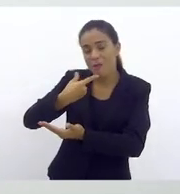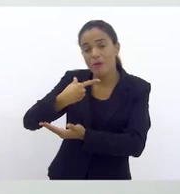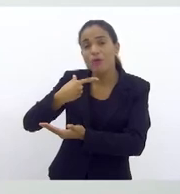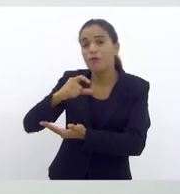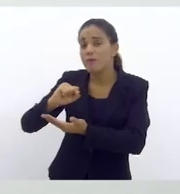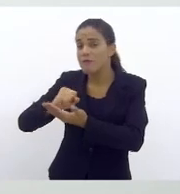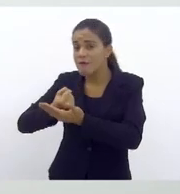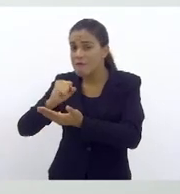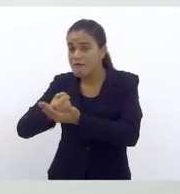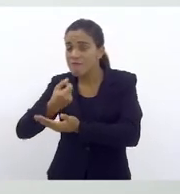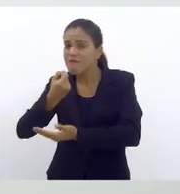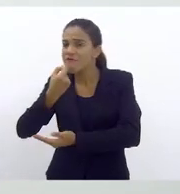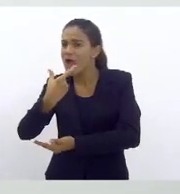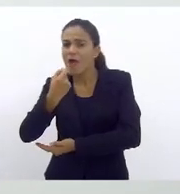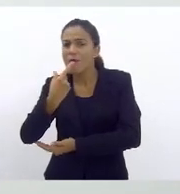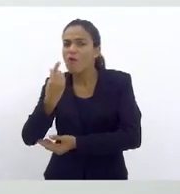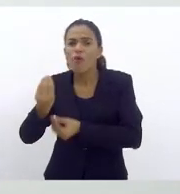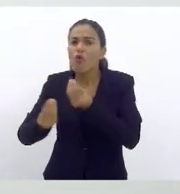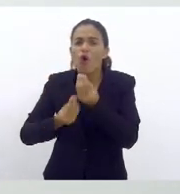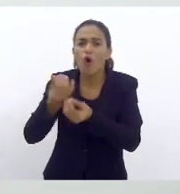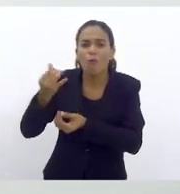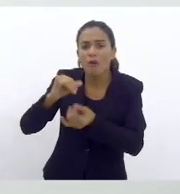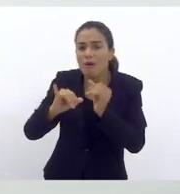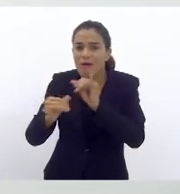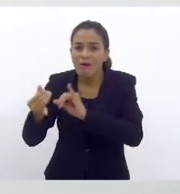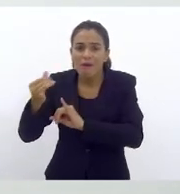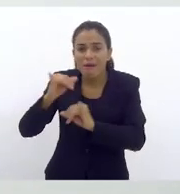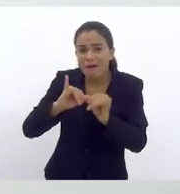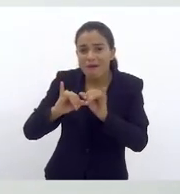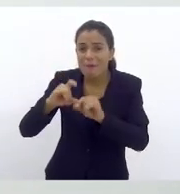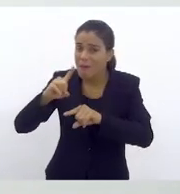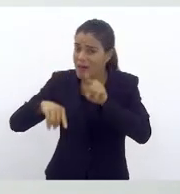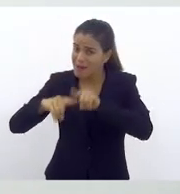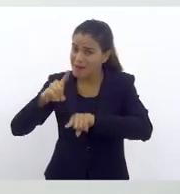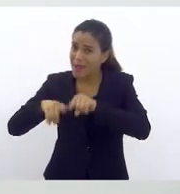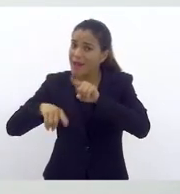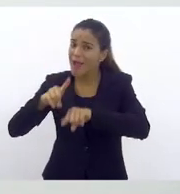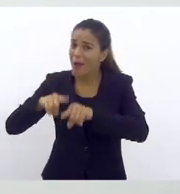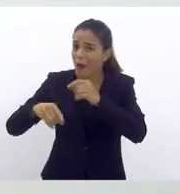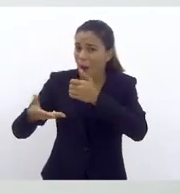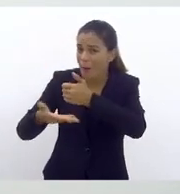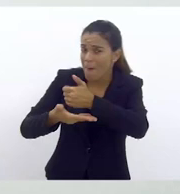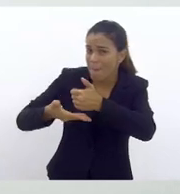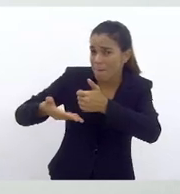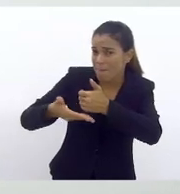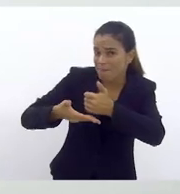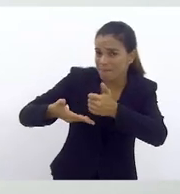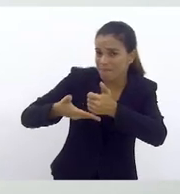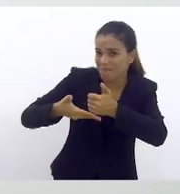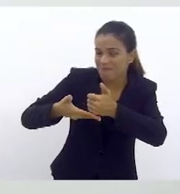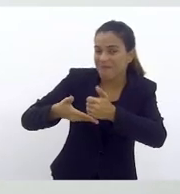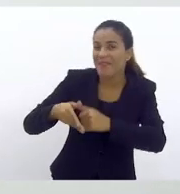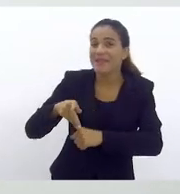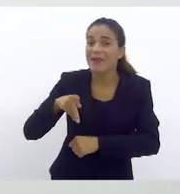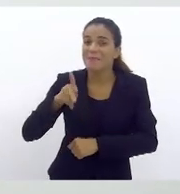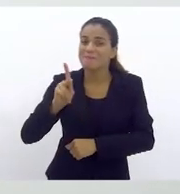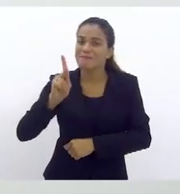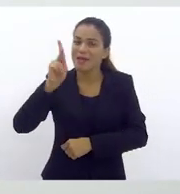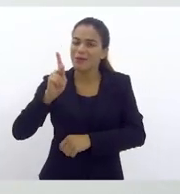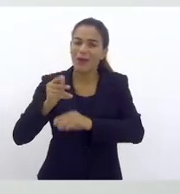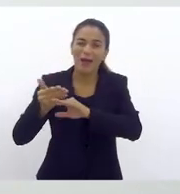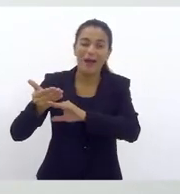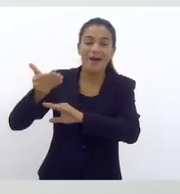fármaco são feitos a partir de intermediários de síntese e a Petrobras outrora fazia